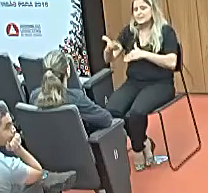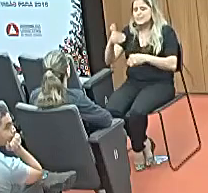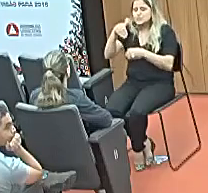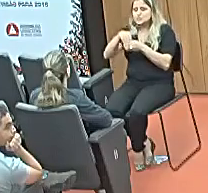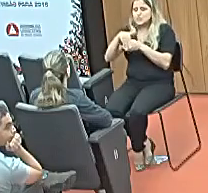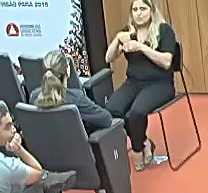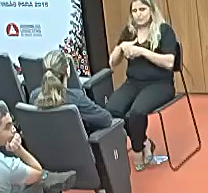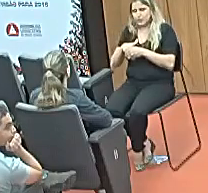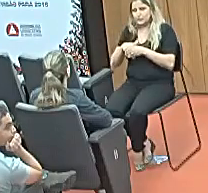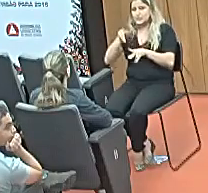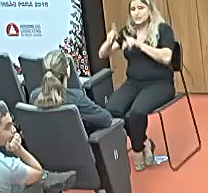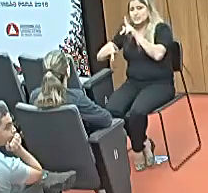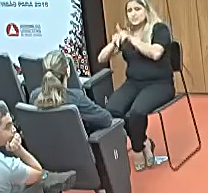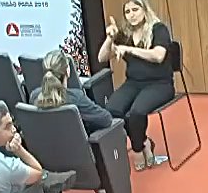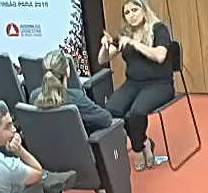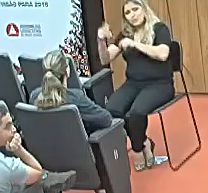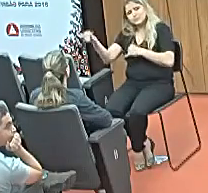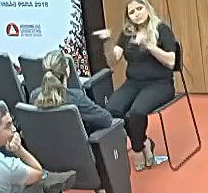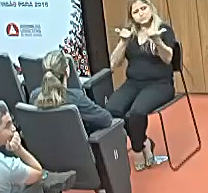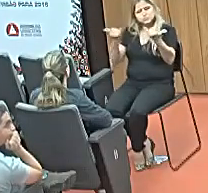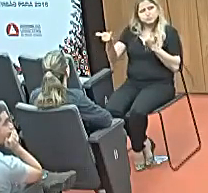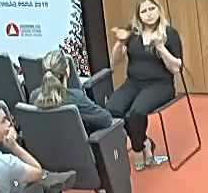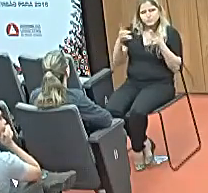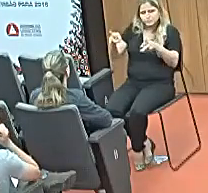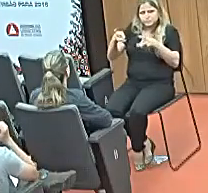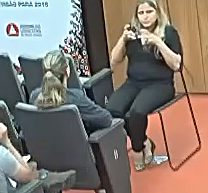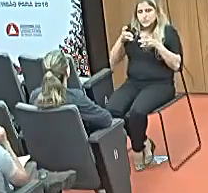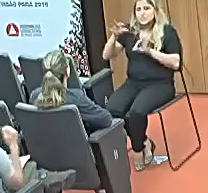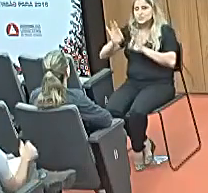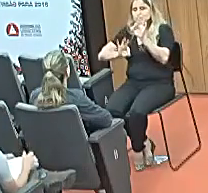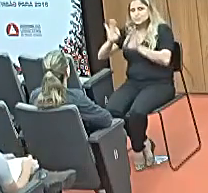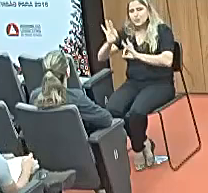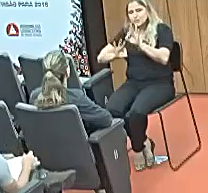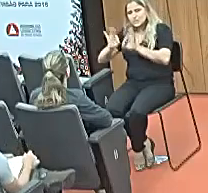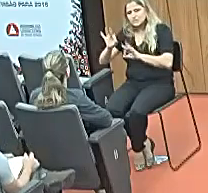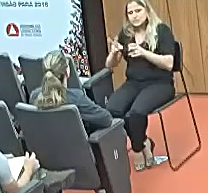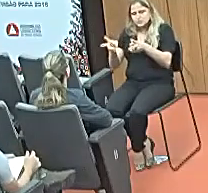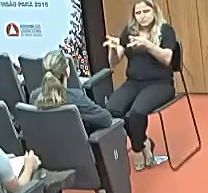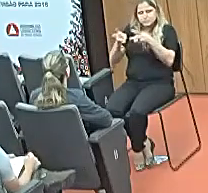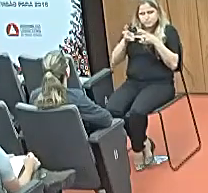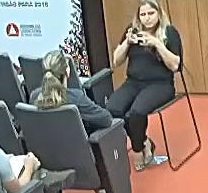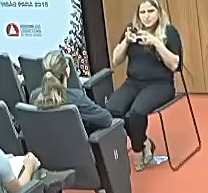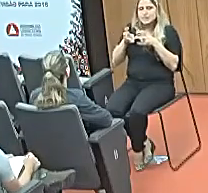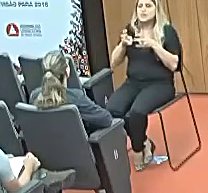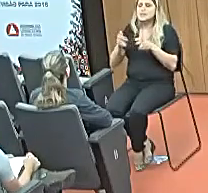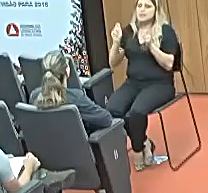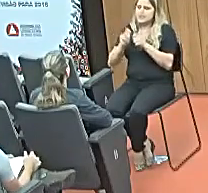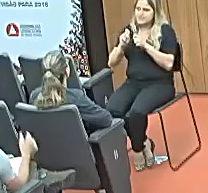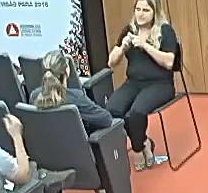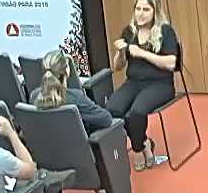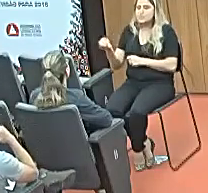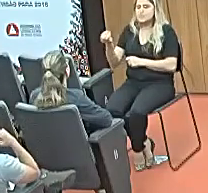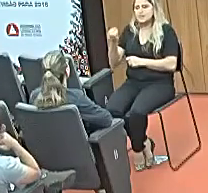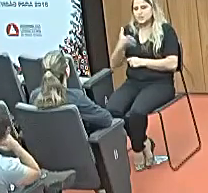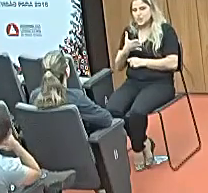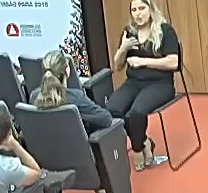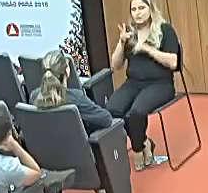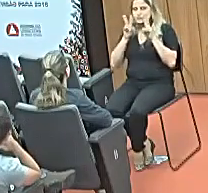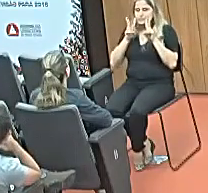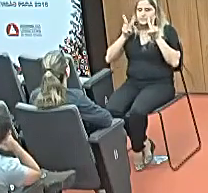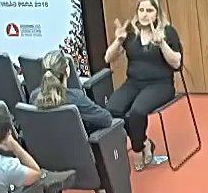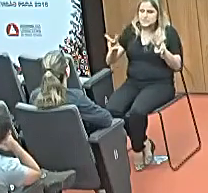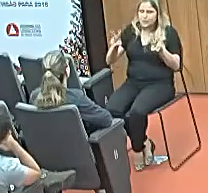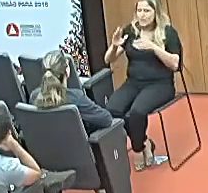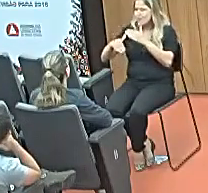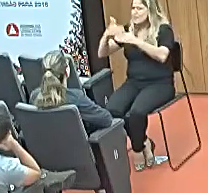ouvida e realmente os processos que a gente tenha apresentado aqui eles sejam tratados de maneira efetiva com uma nova perspectiva fora da questão política